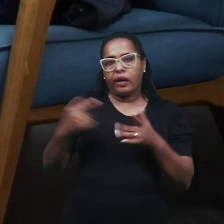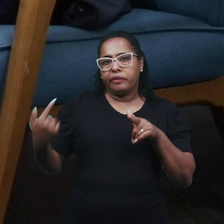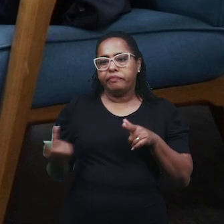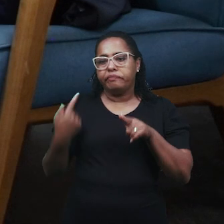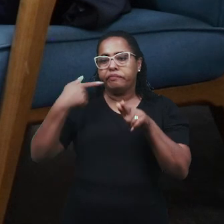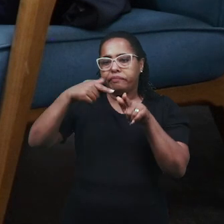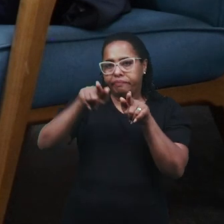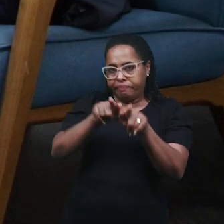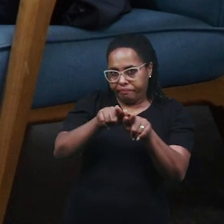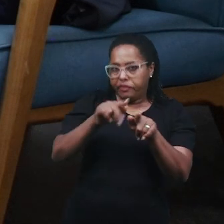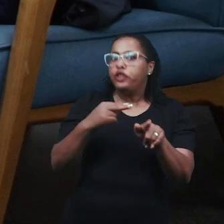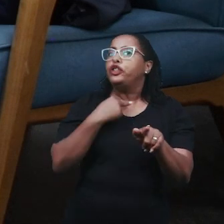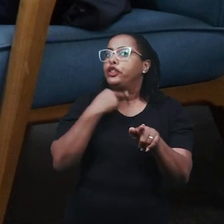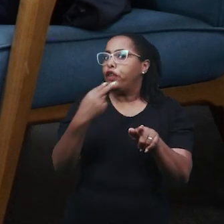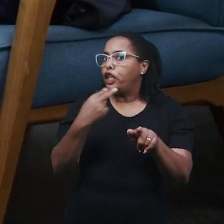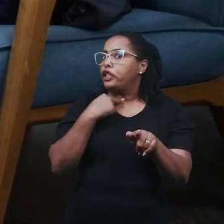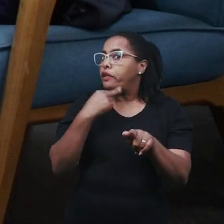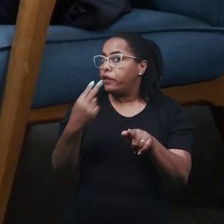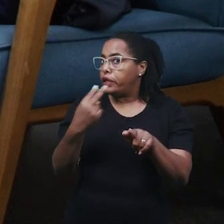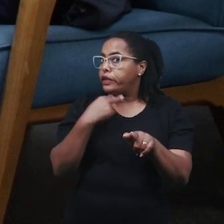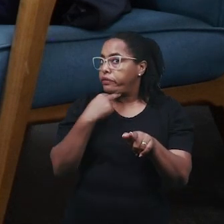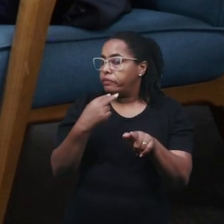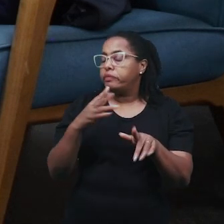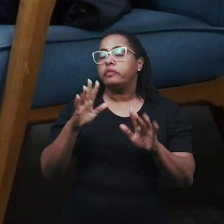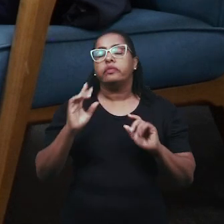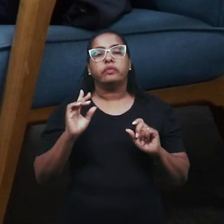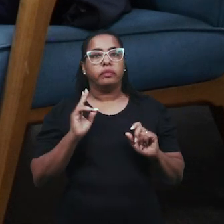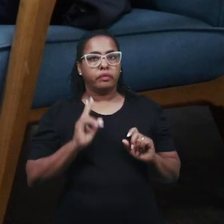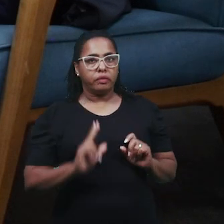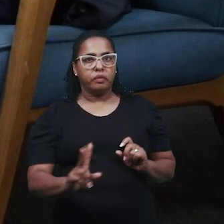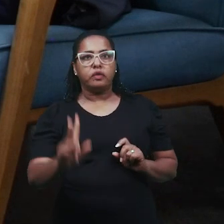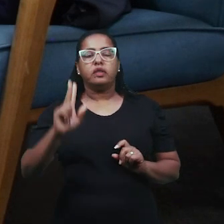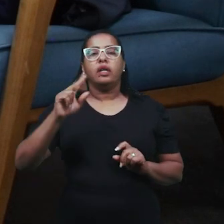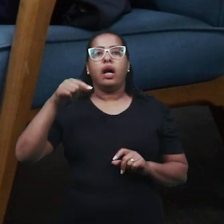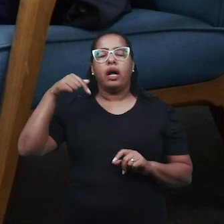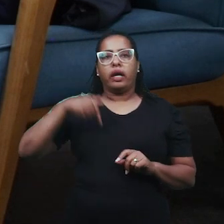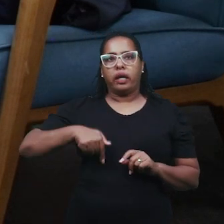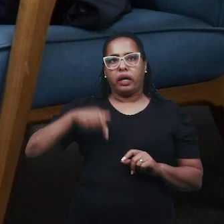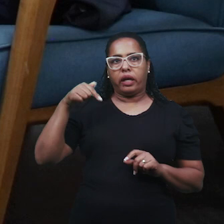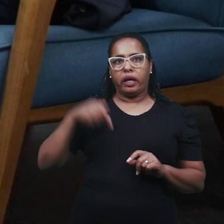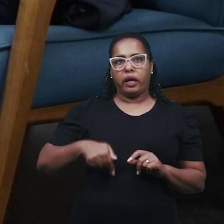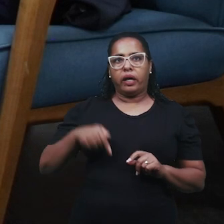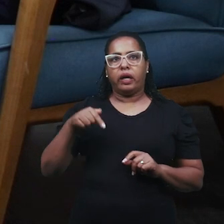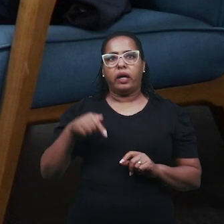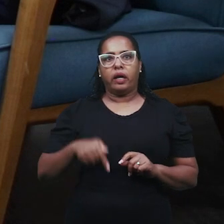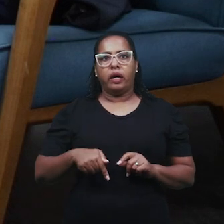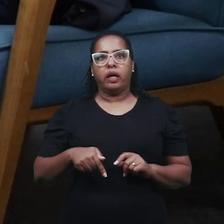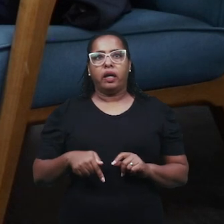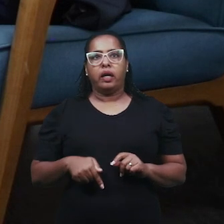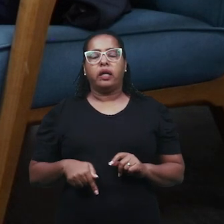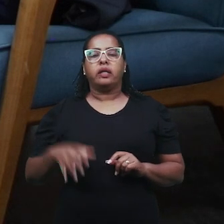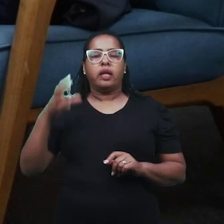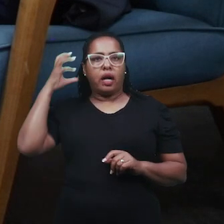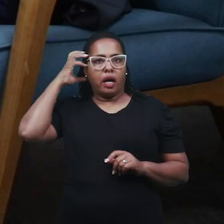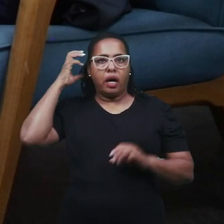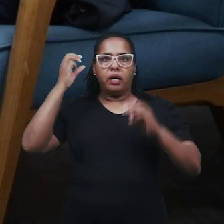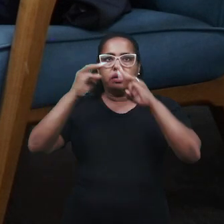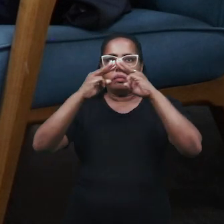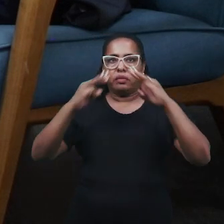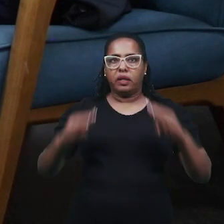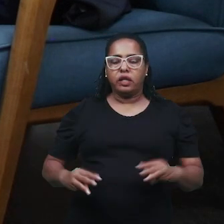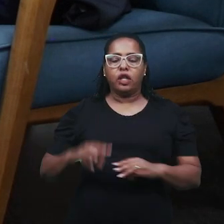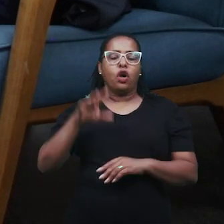simultânea, com voz. Simultânea, pelo nosso estúdio aqui, do Rádio Manaim.